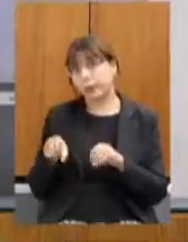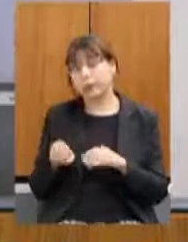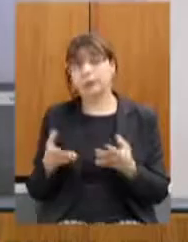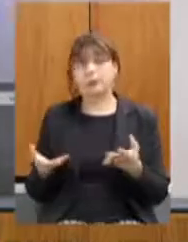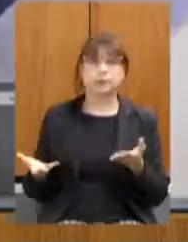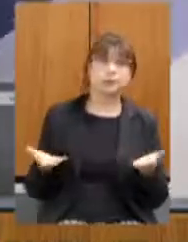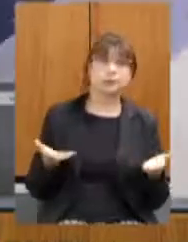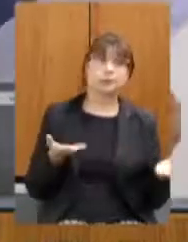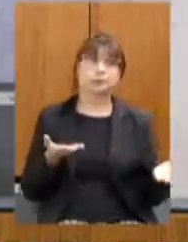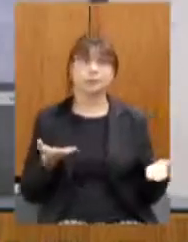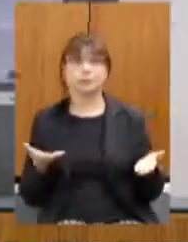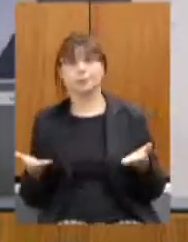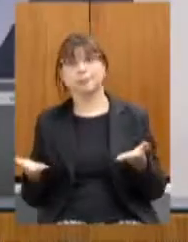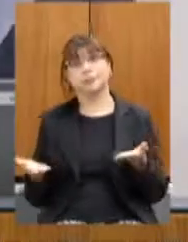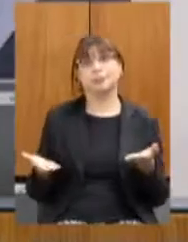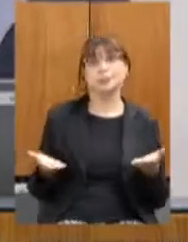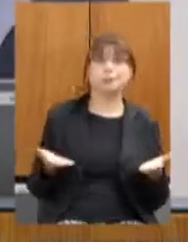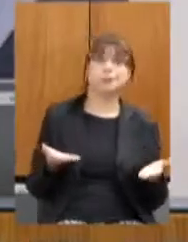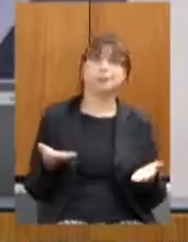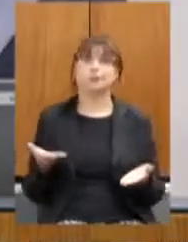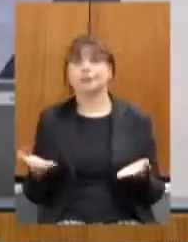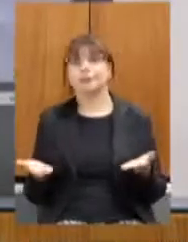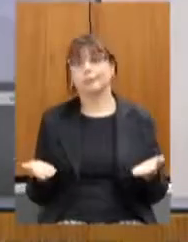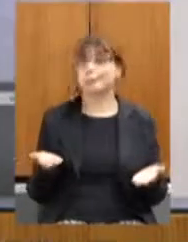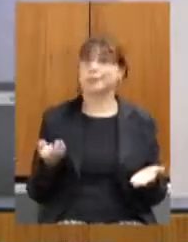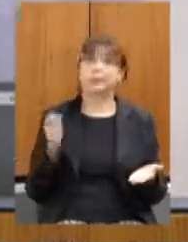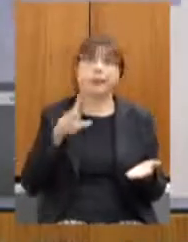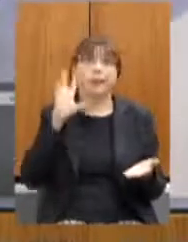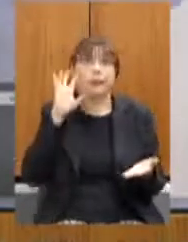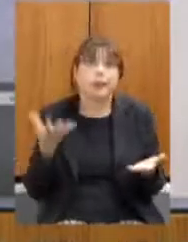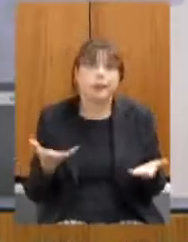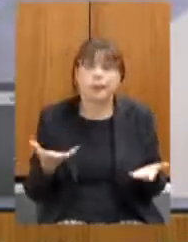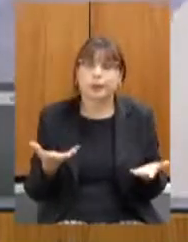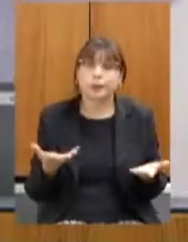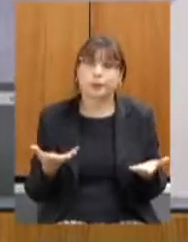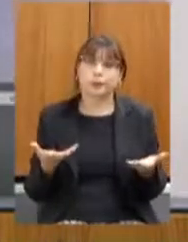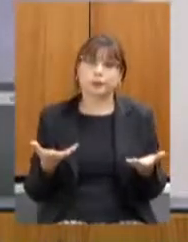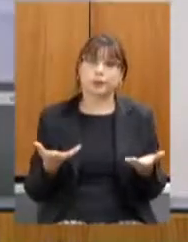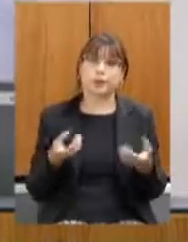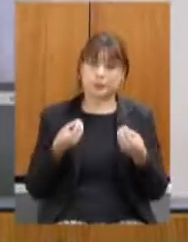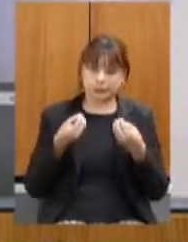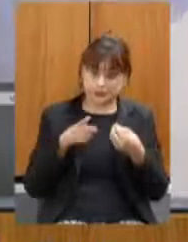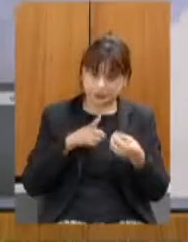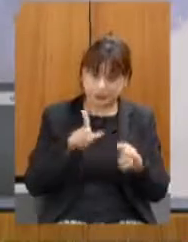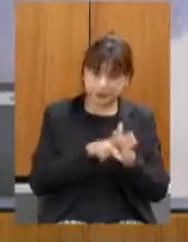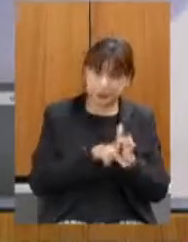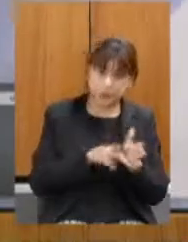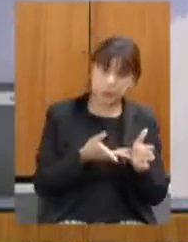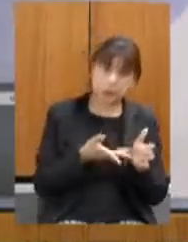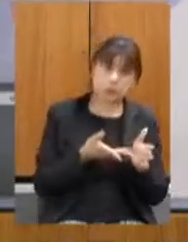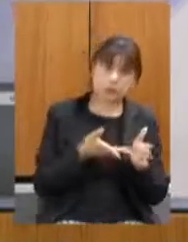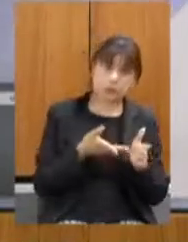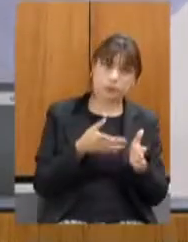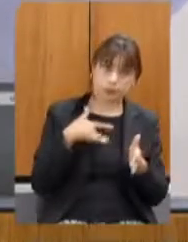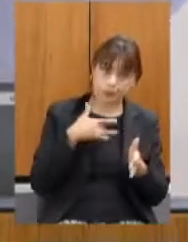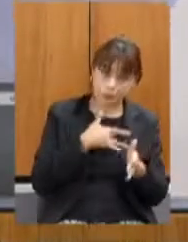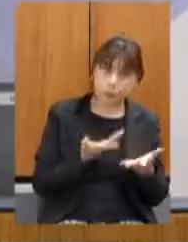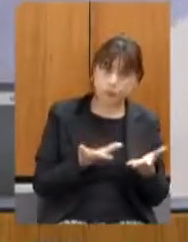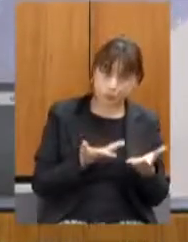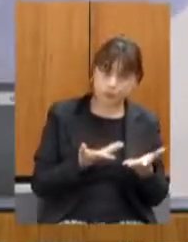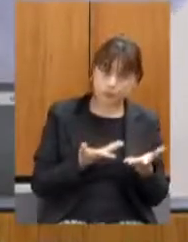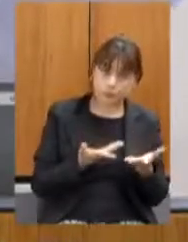aquele aquele tiroteio cruzado ele presta serviços de saúde mas não pertence à secretaria de saúde Oi